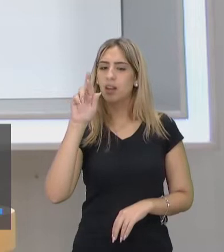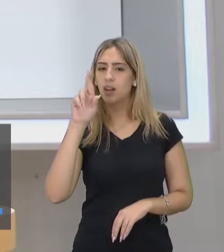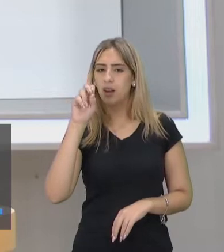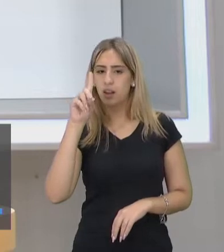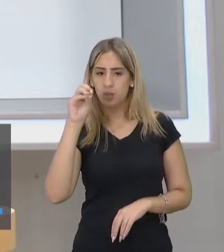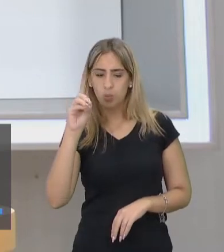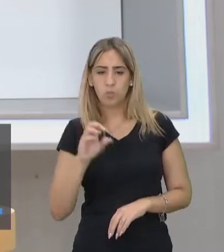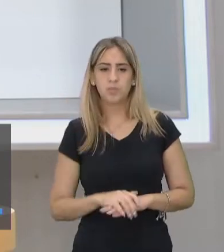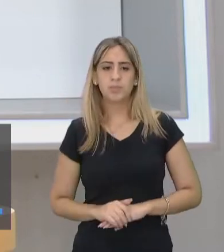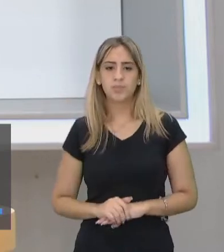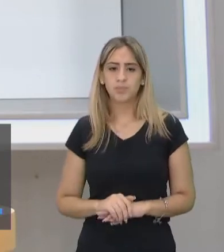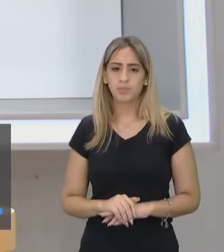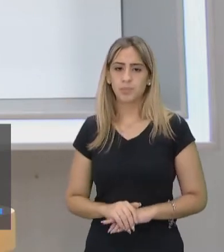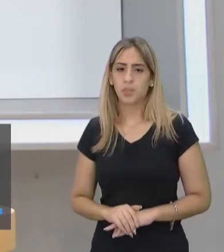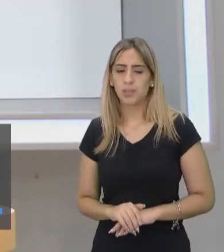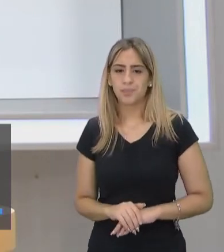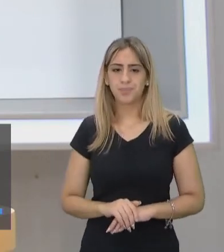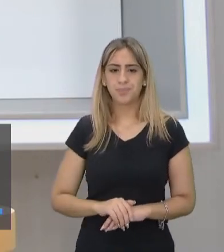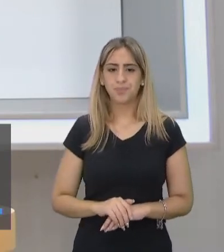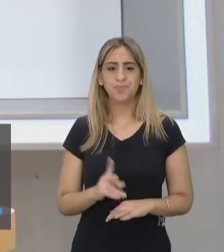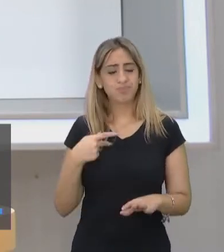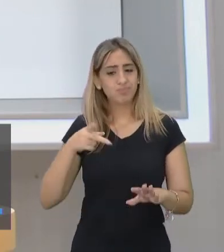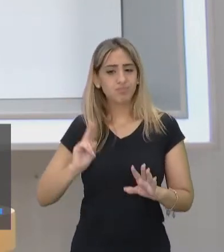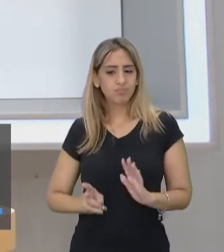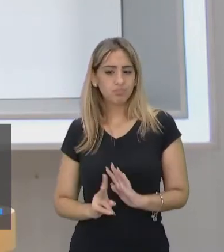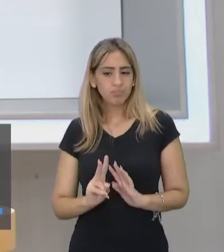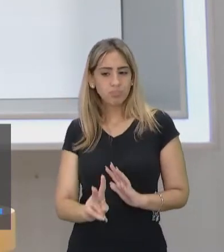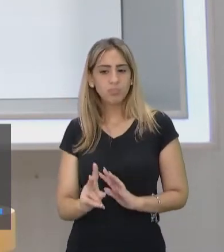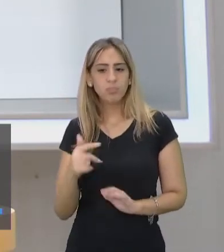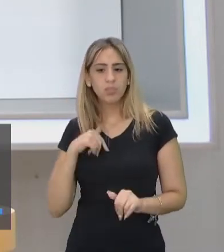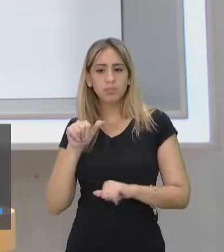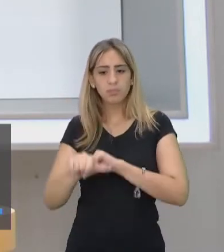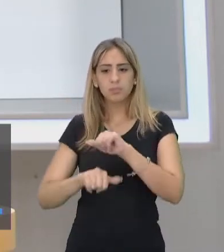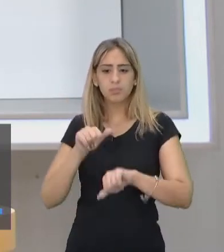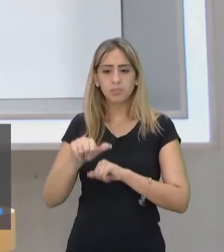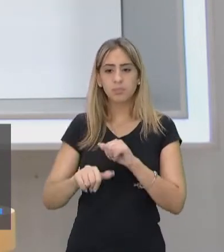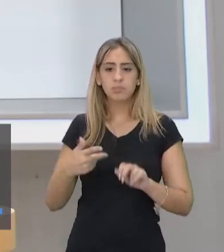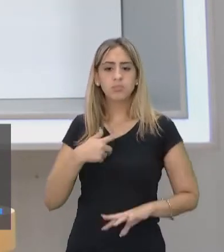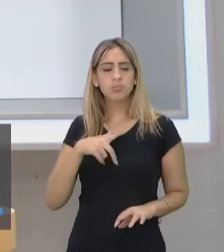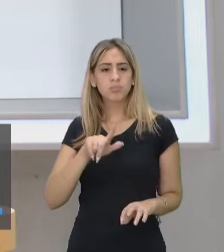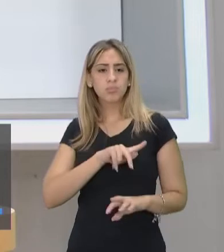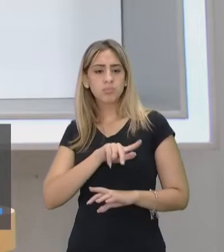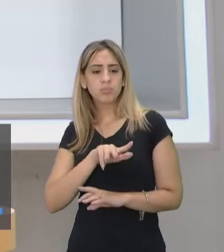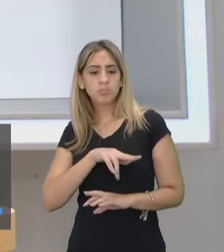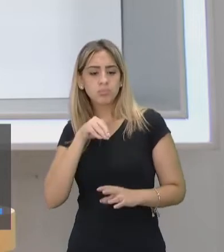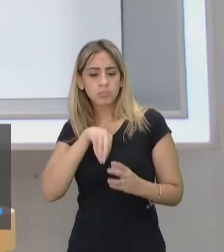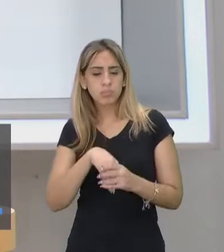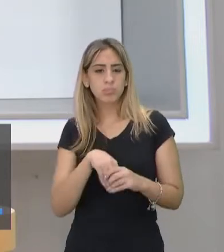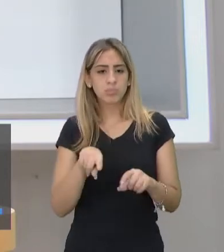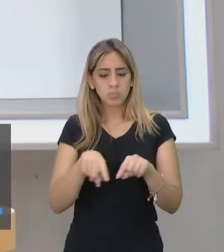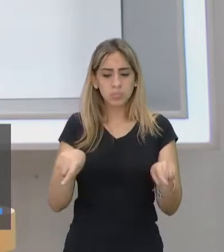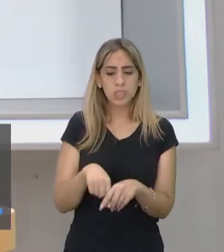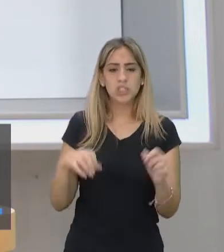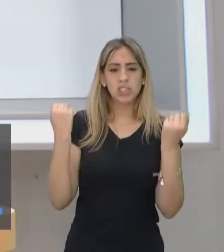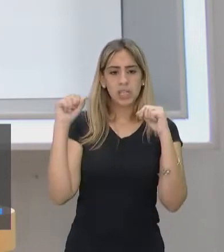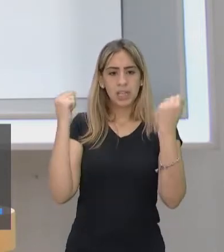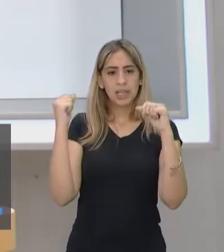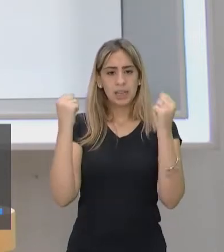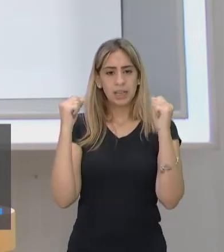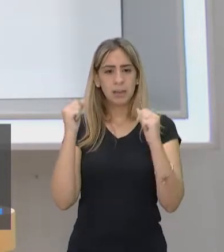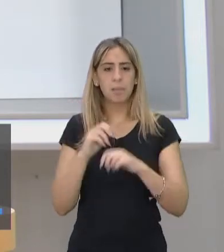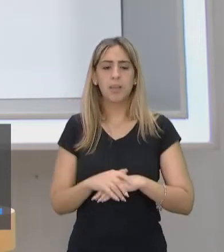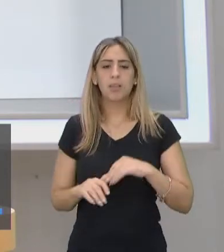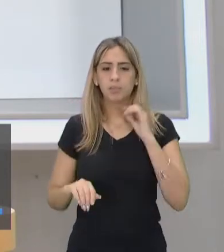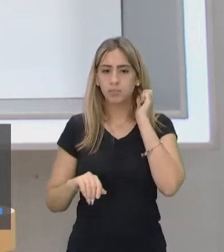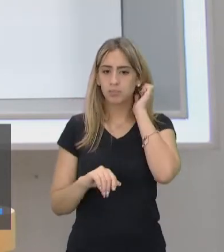2. E mesmo ingressando a priori Na parte de academia,